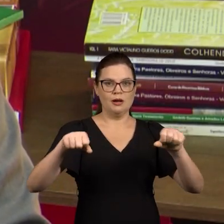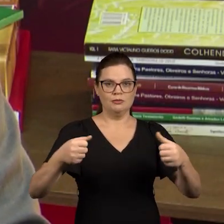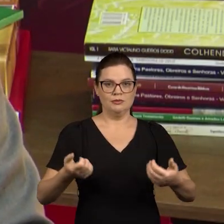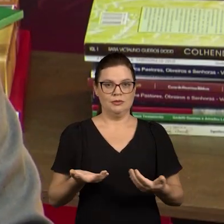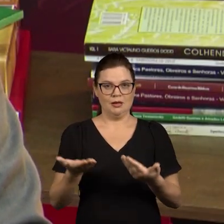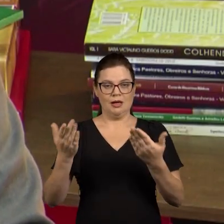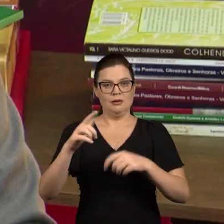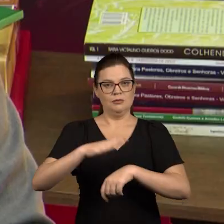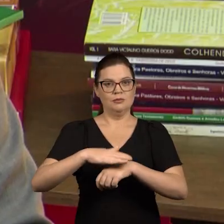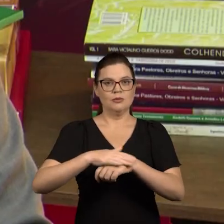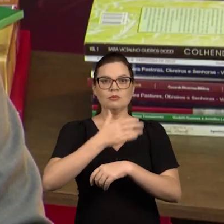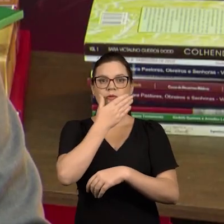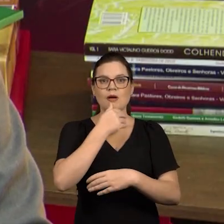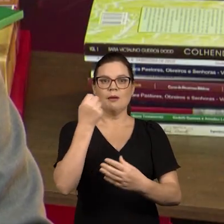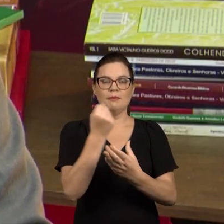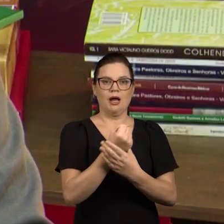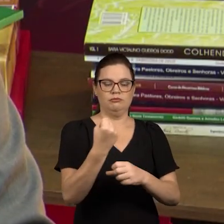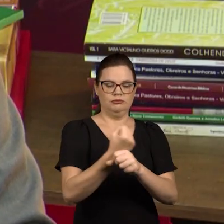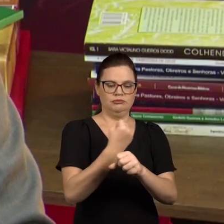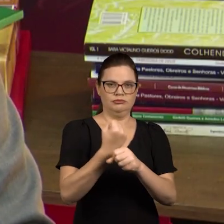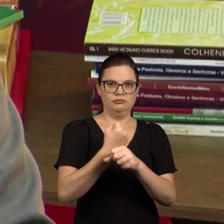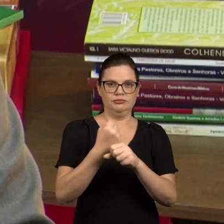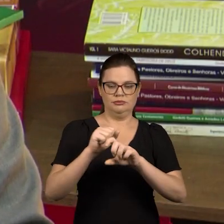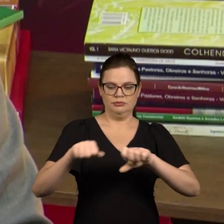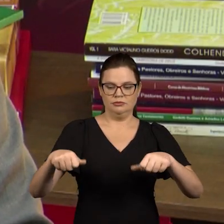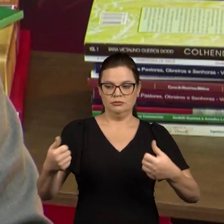por Abraão, nós vamos ver que